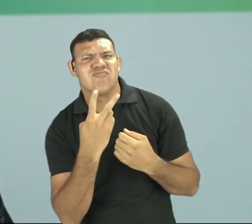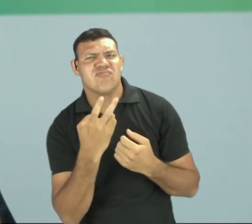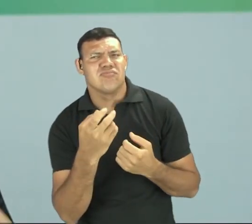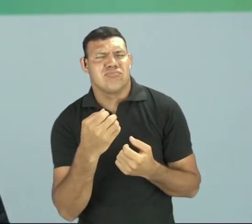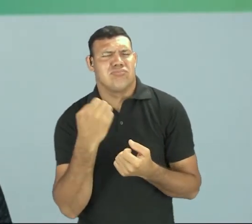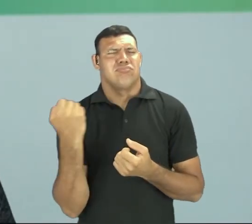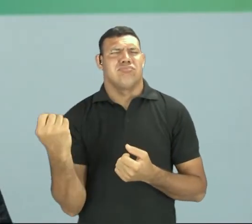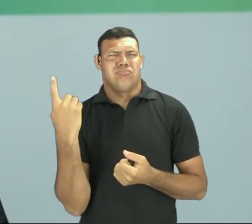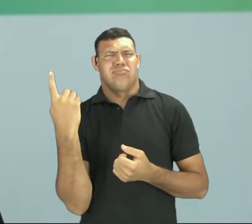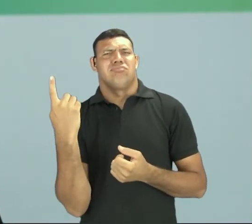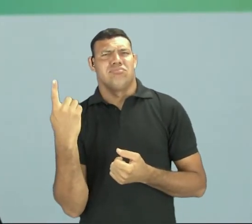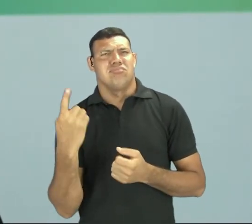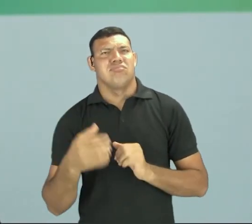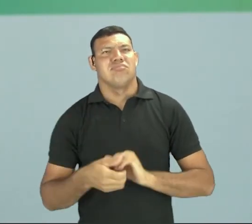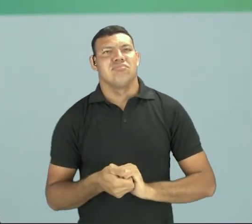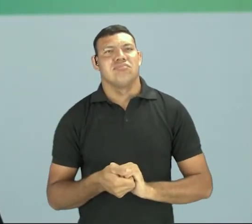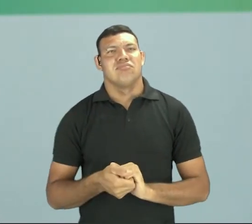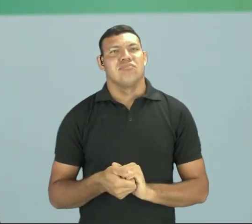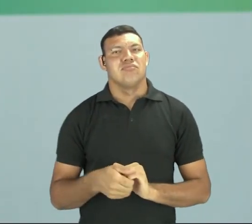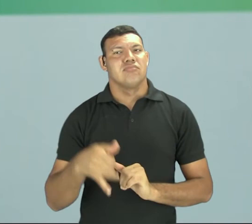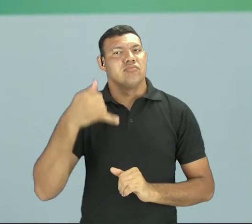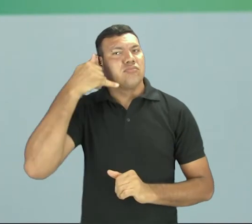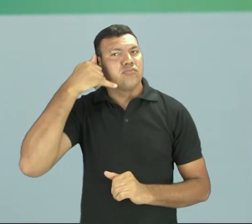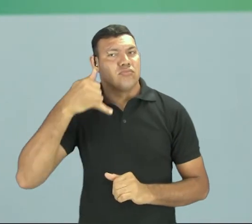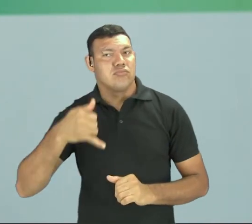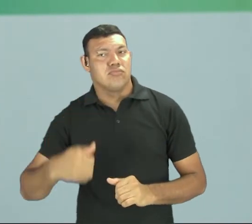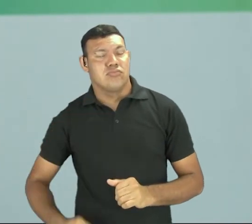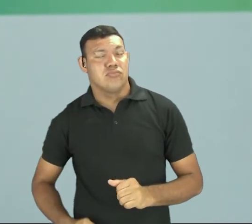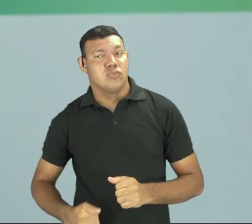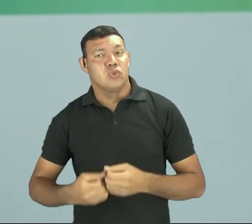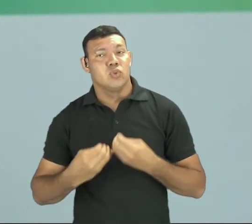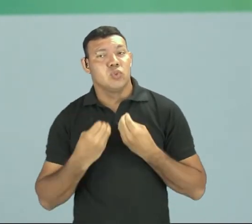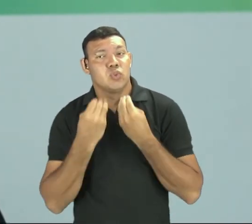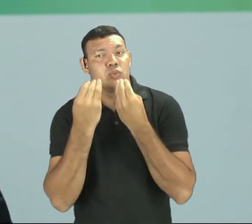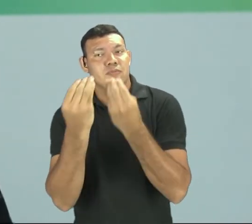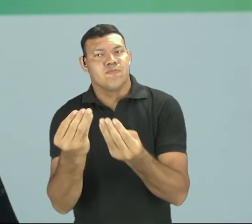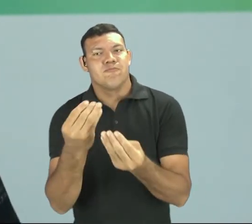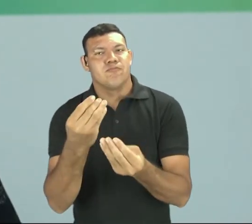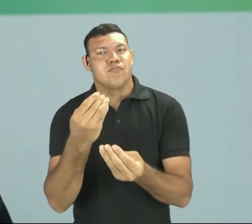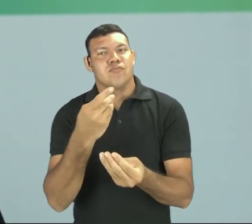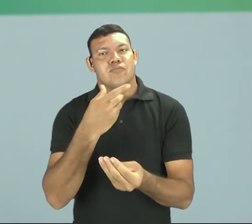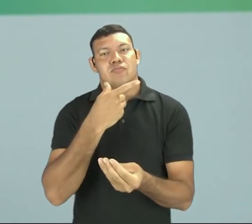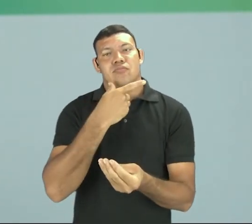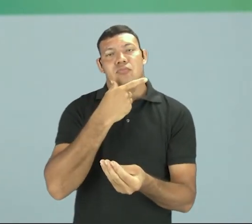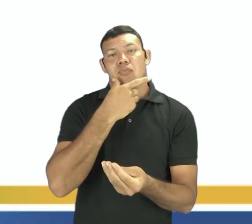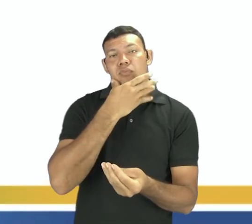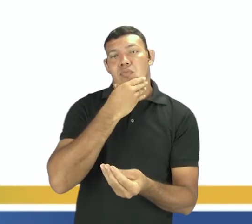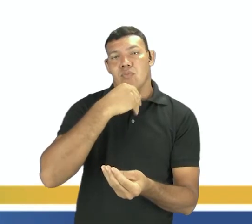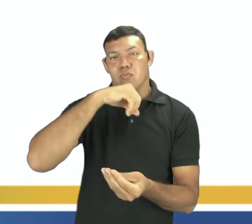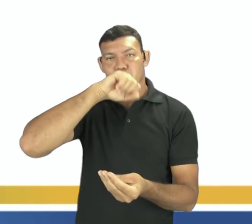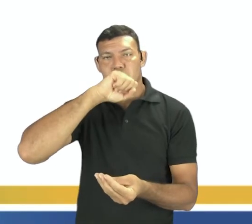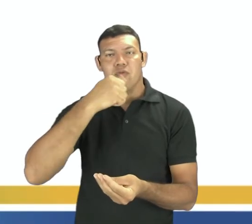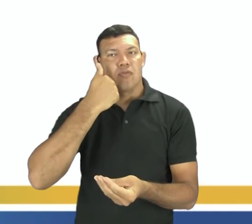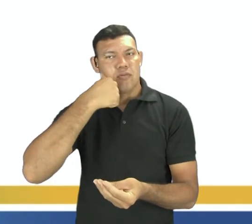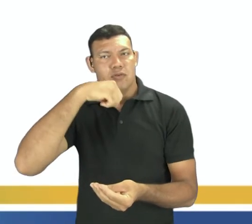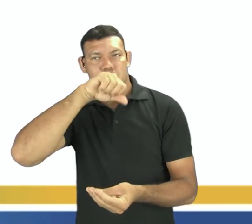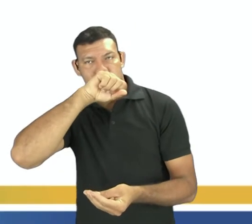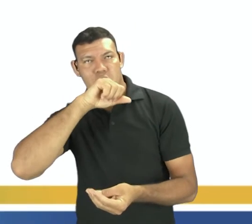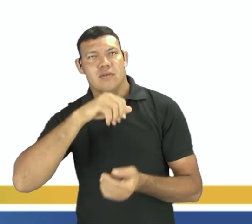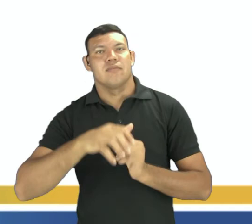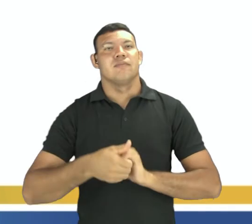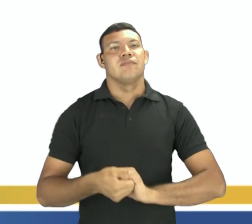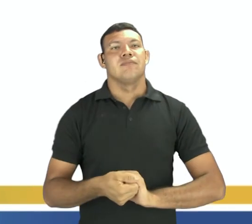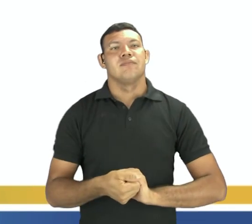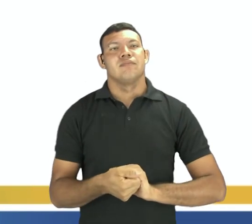sendo dado ou entregue à filha pelos pais. Ok? Passou para a voz passiva. Letter C, we have: